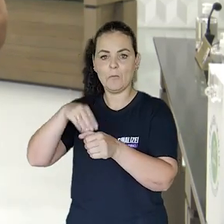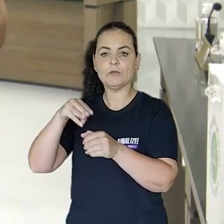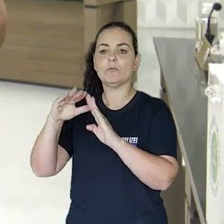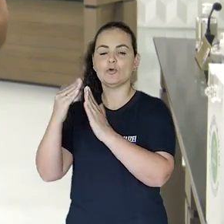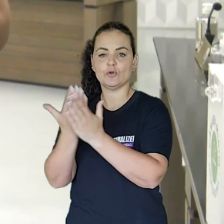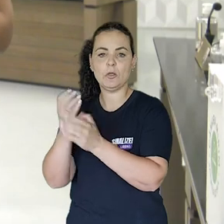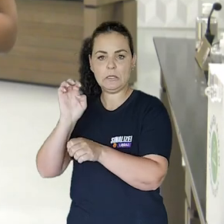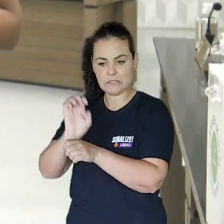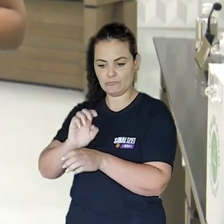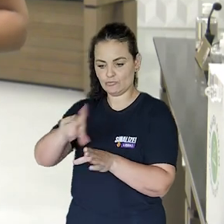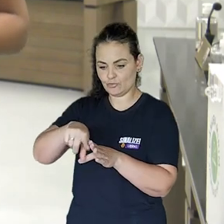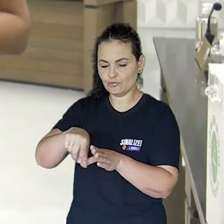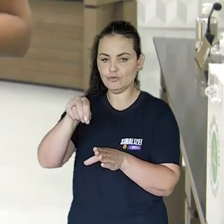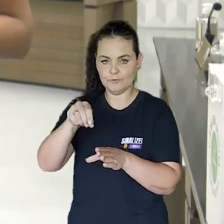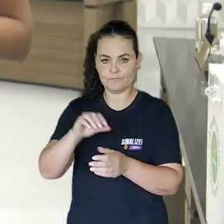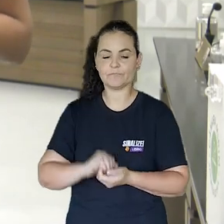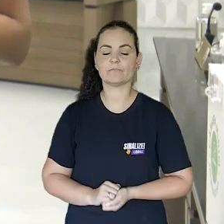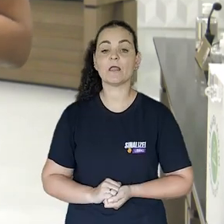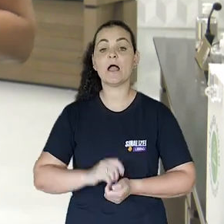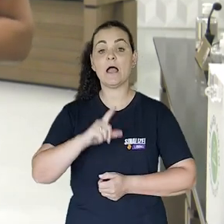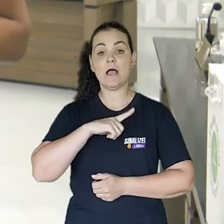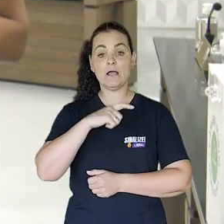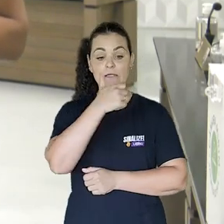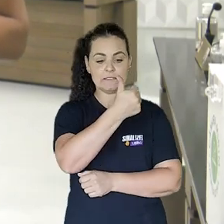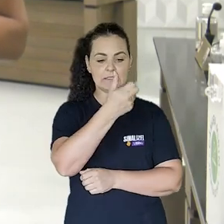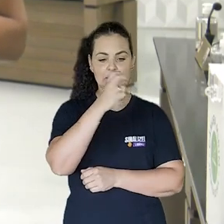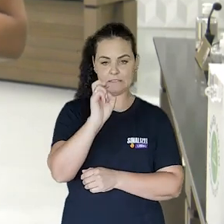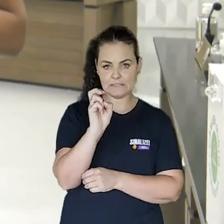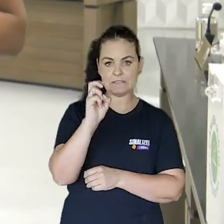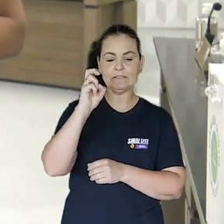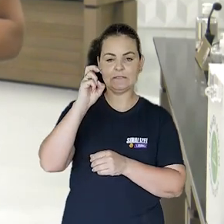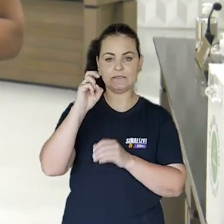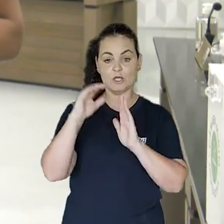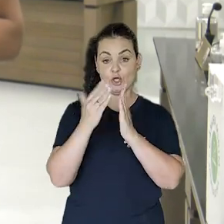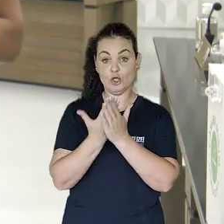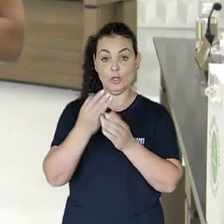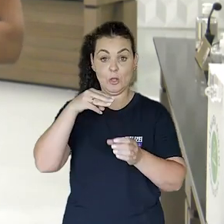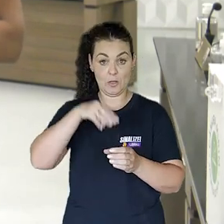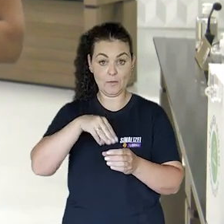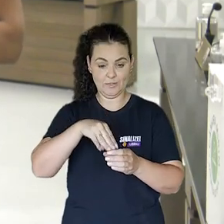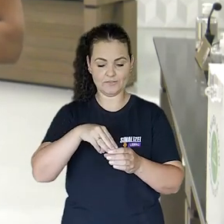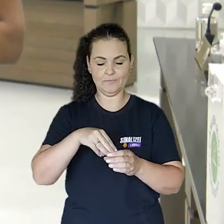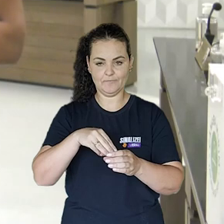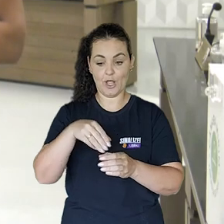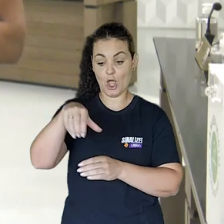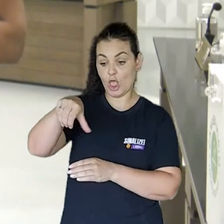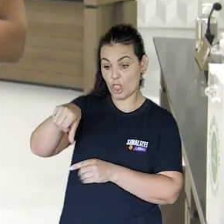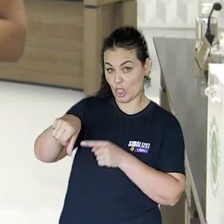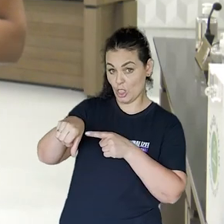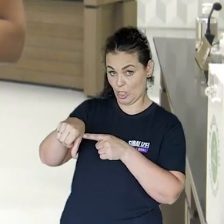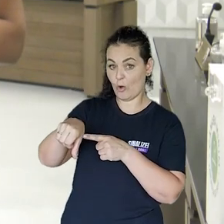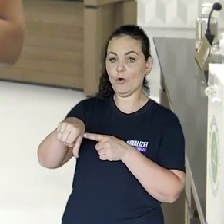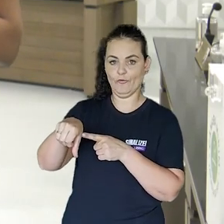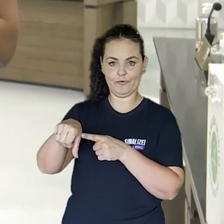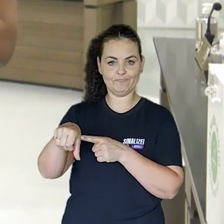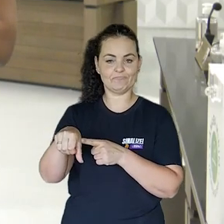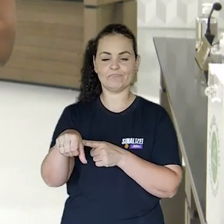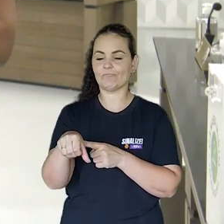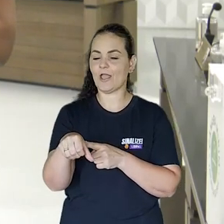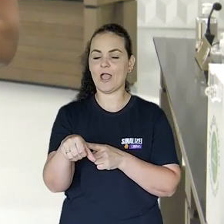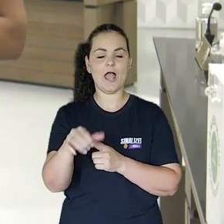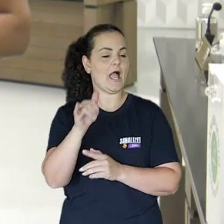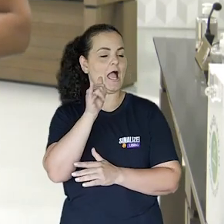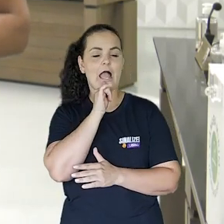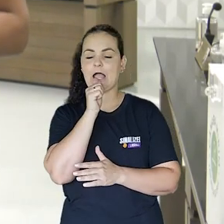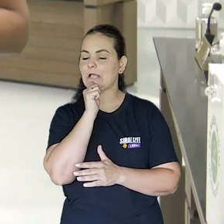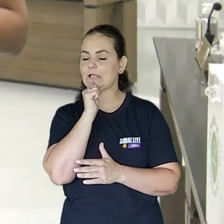tivemos a inscrição de 15 escolas da rede municipal de ensino. 9 delas que não haviam participado do programa neste